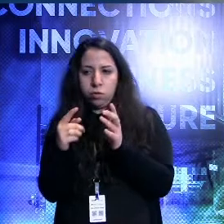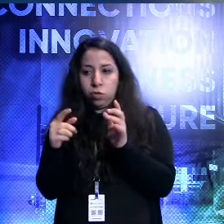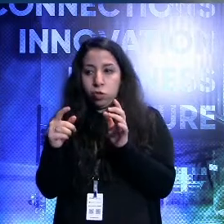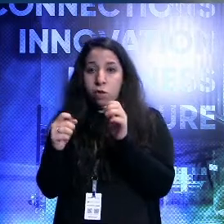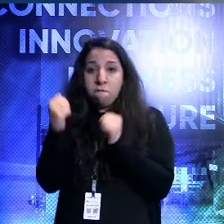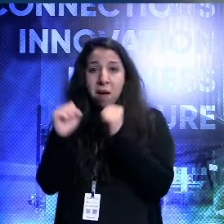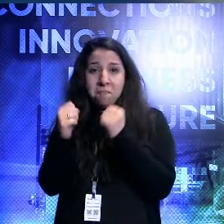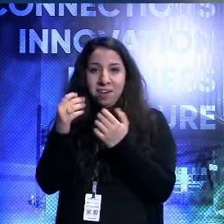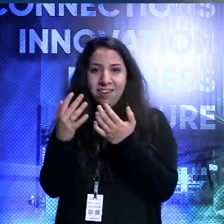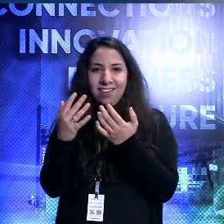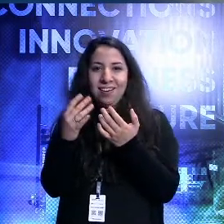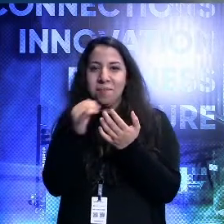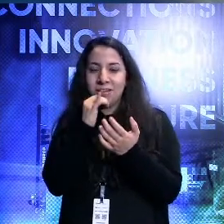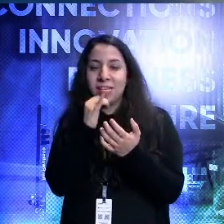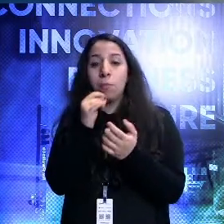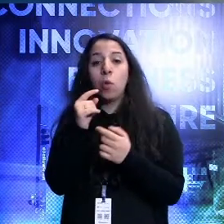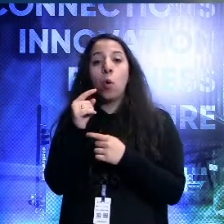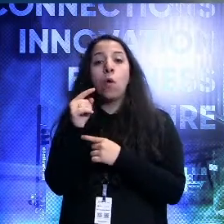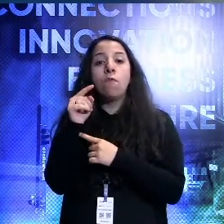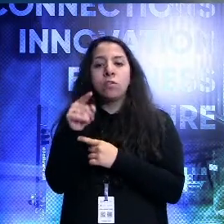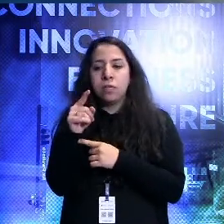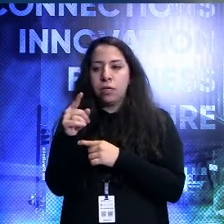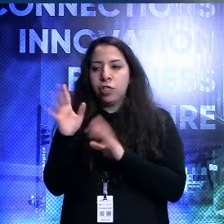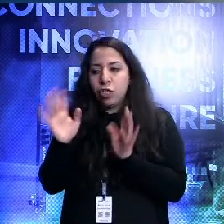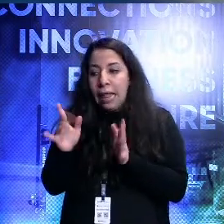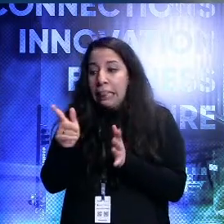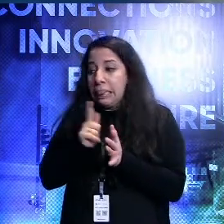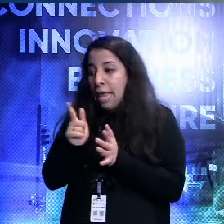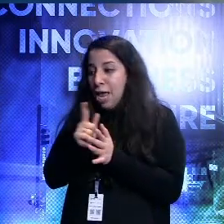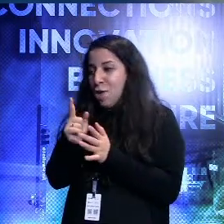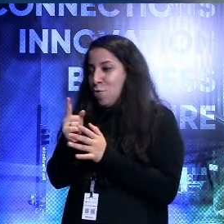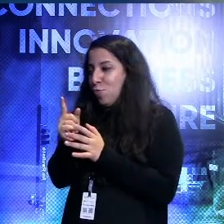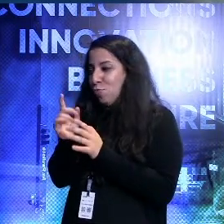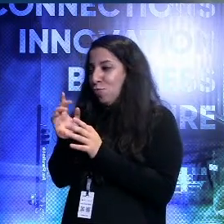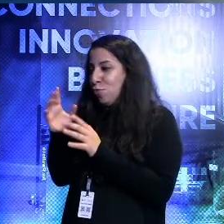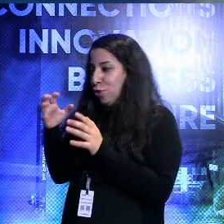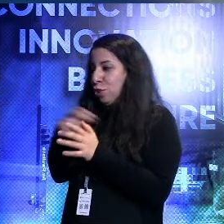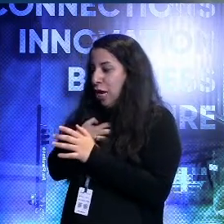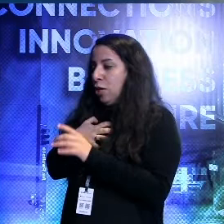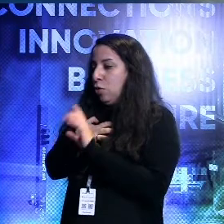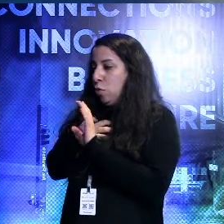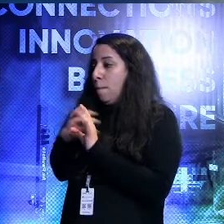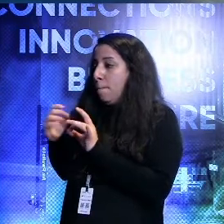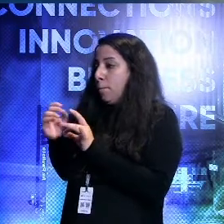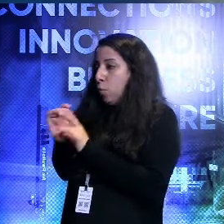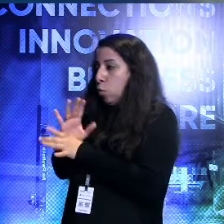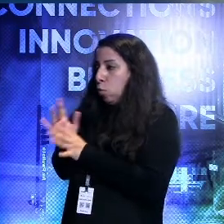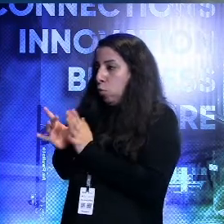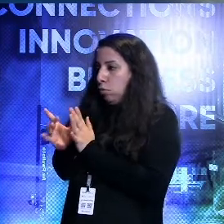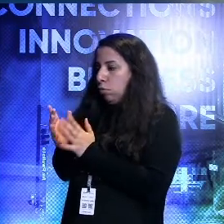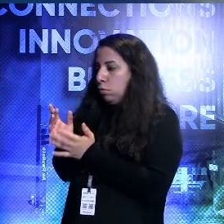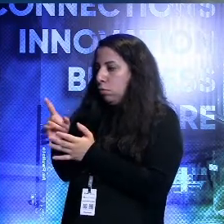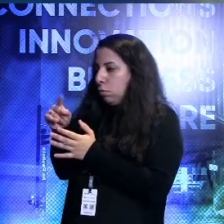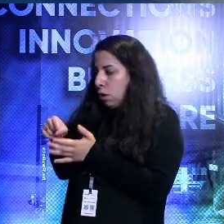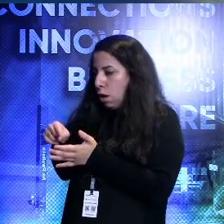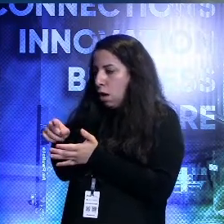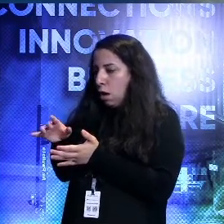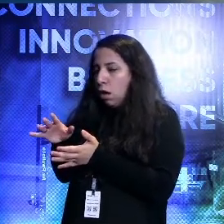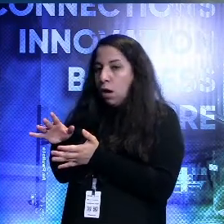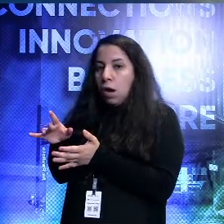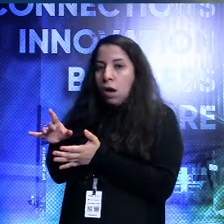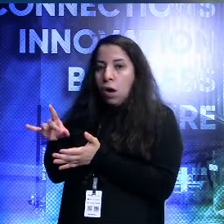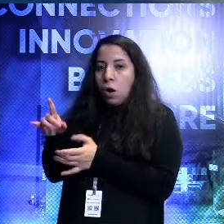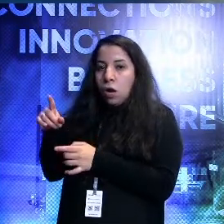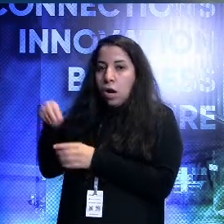você trabalhar com uma classe de fábrica, você trabalha com um método de fábrica dentro de um objeto. Eu não gosto porque,